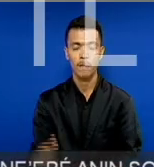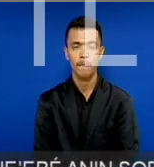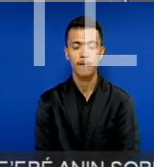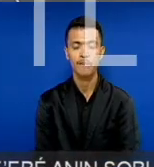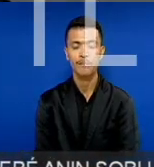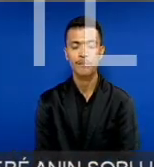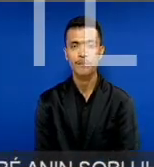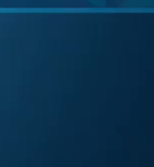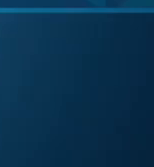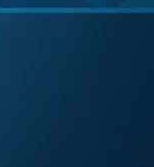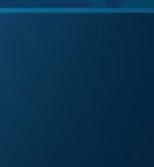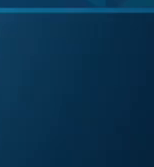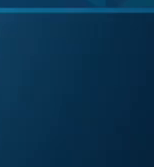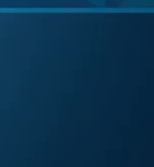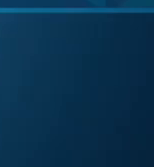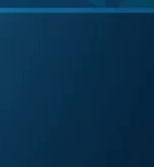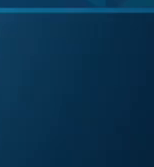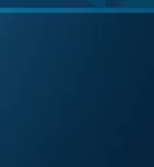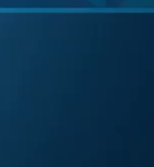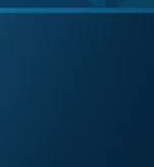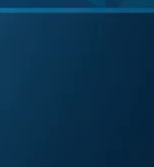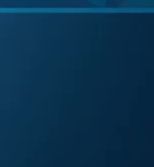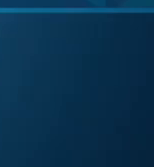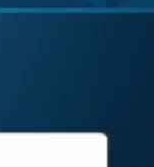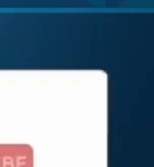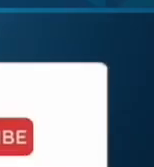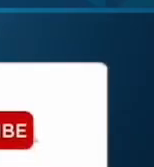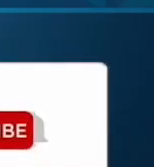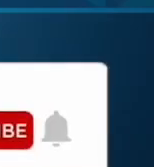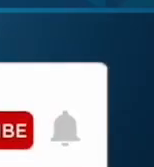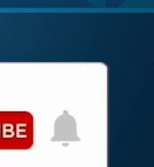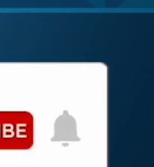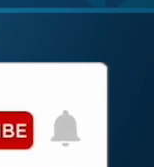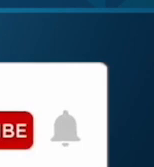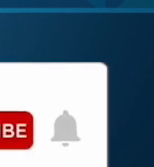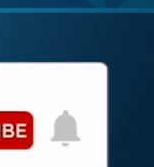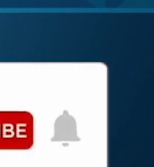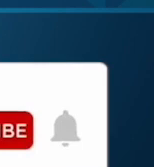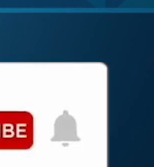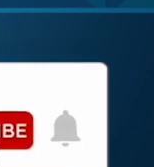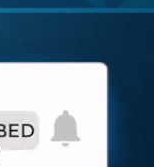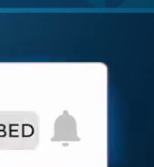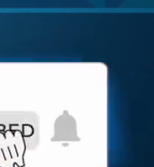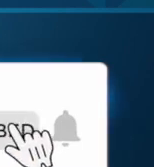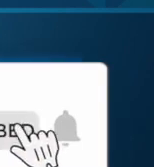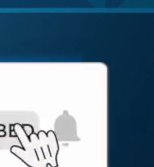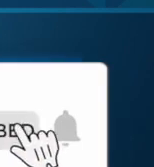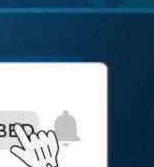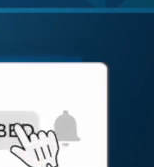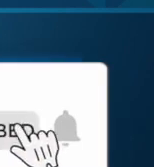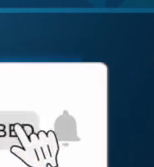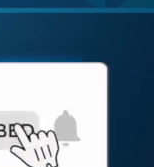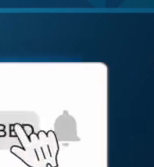Santos, RTTL. Atu retan informação factuais não atuais. Queta haluha, inscreva e ha